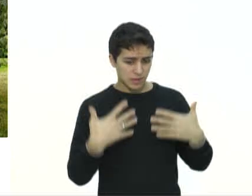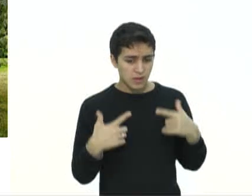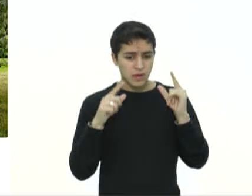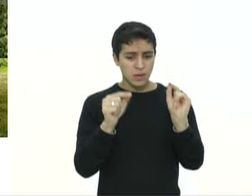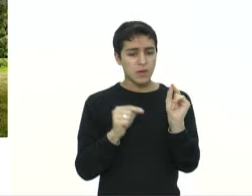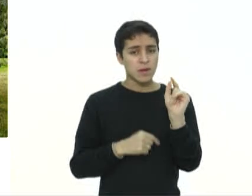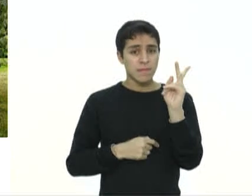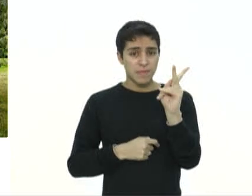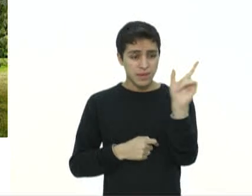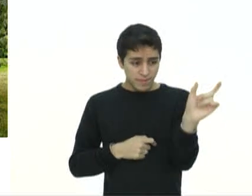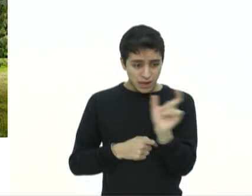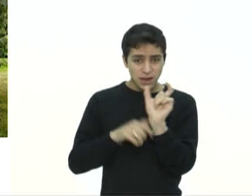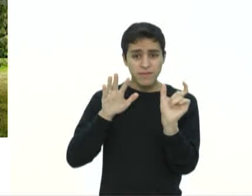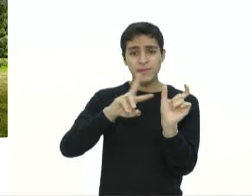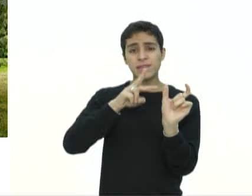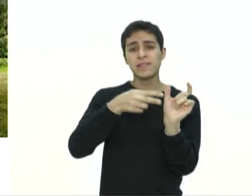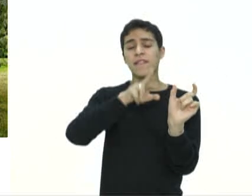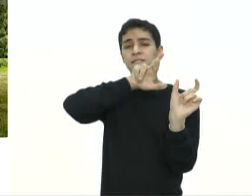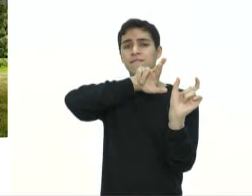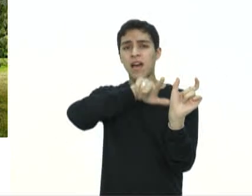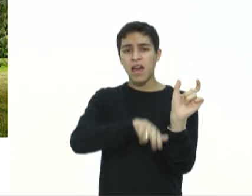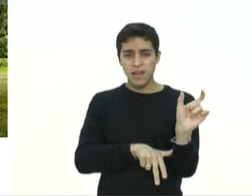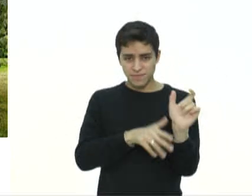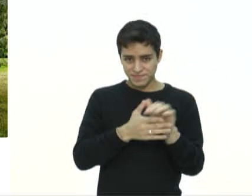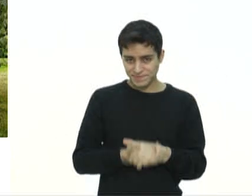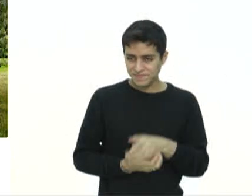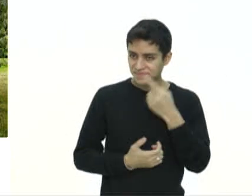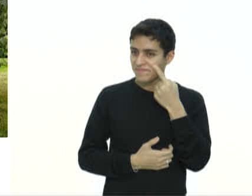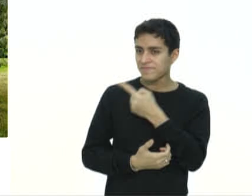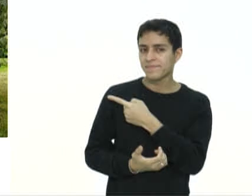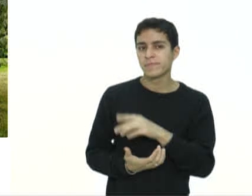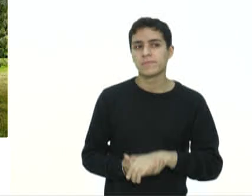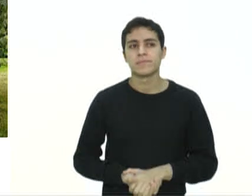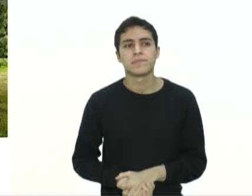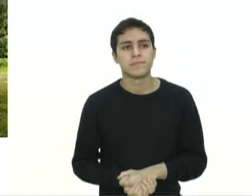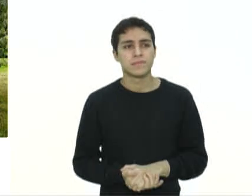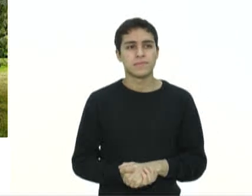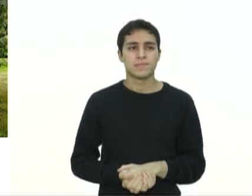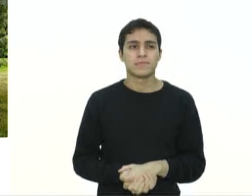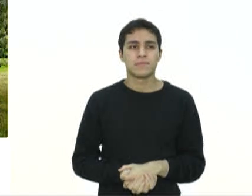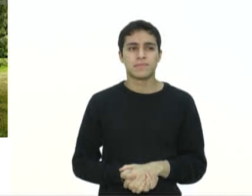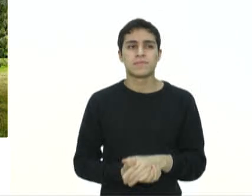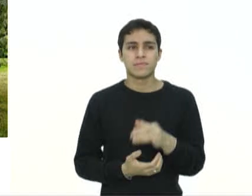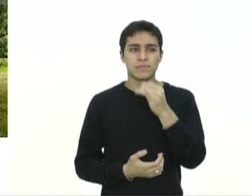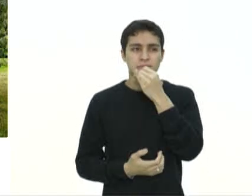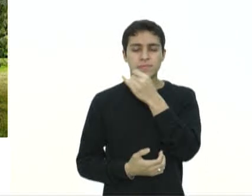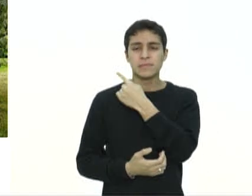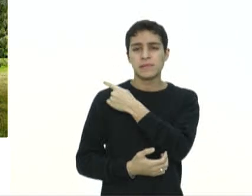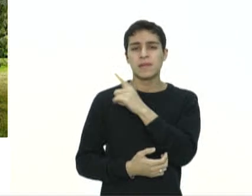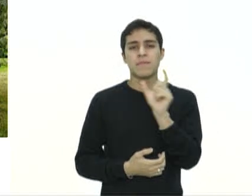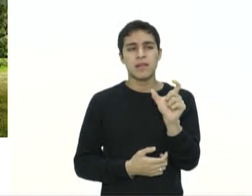misma entrada y numerados. Entonces, tenemos ahí el ejemplo de la palabra caravana.